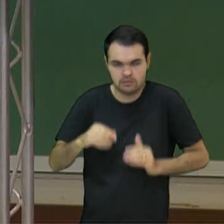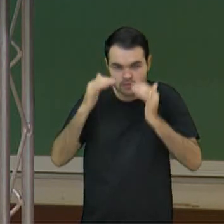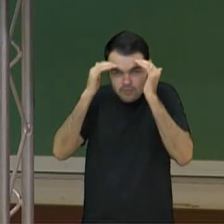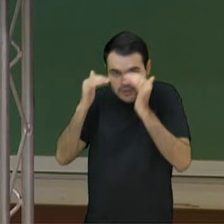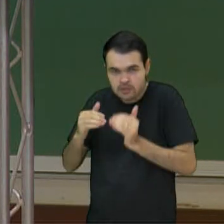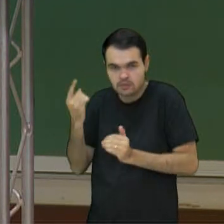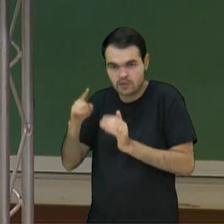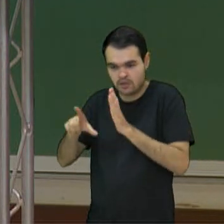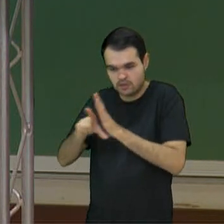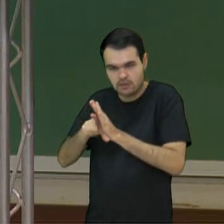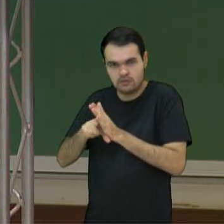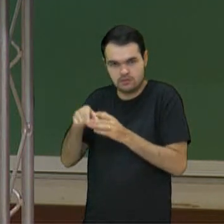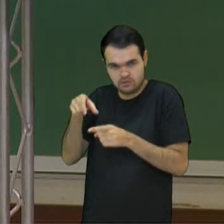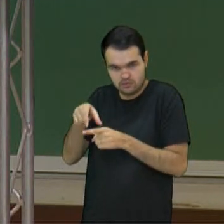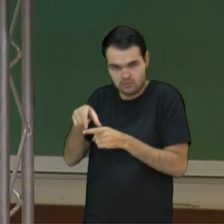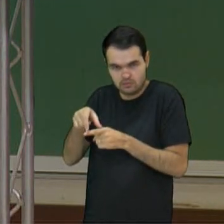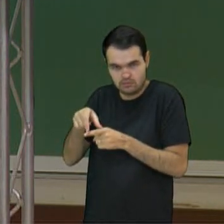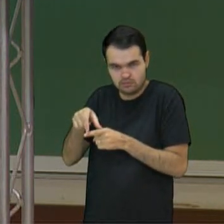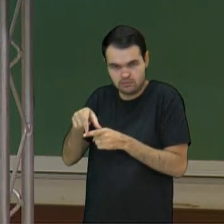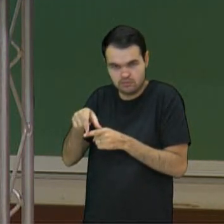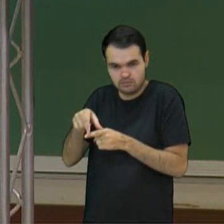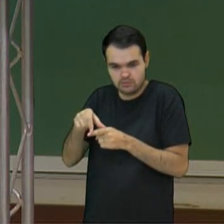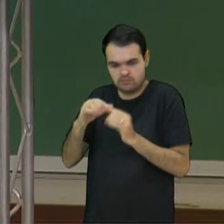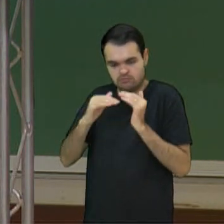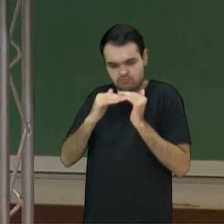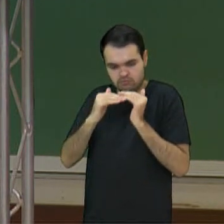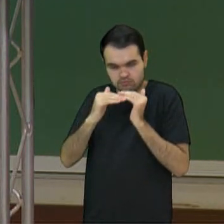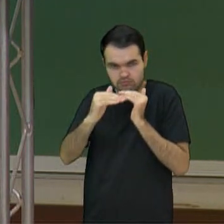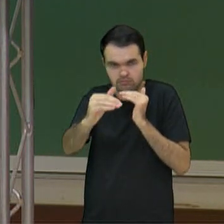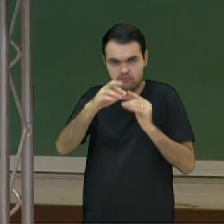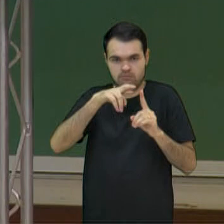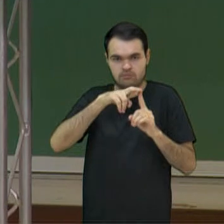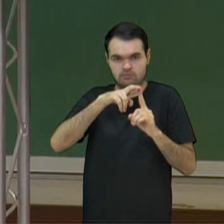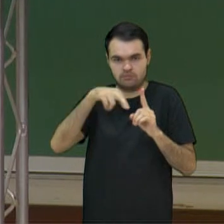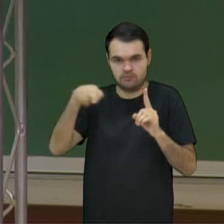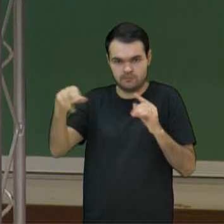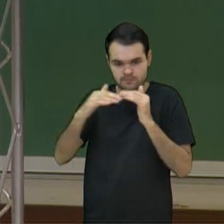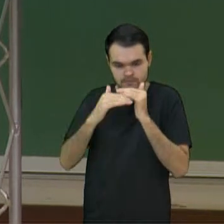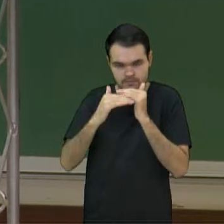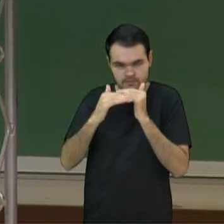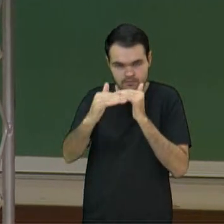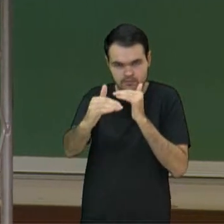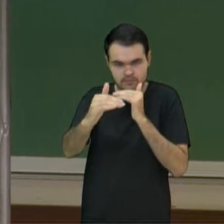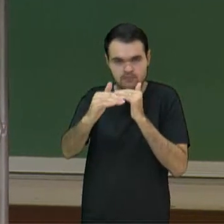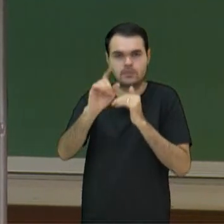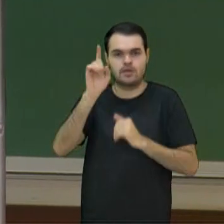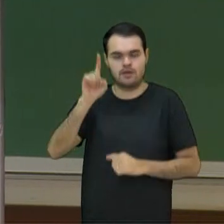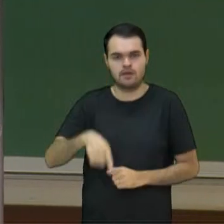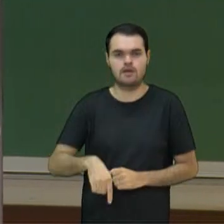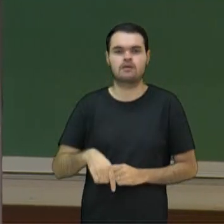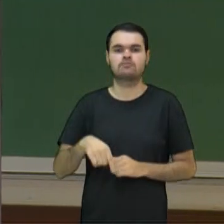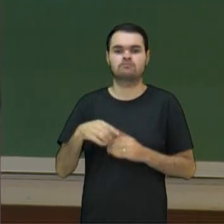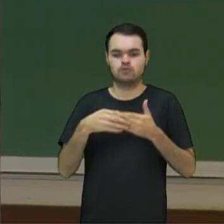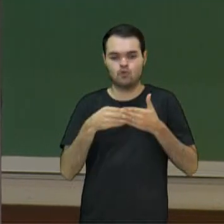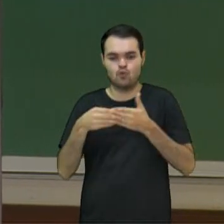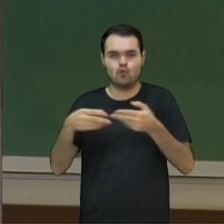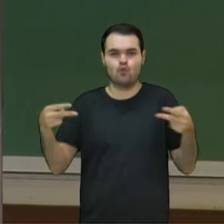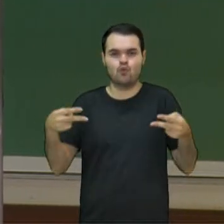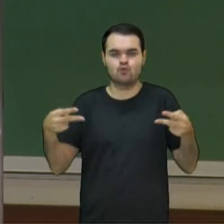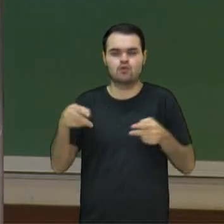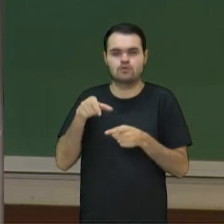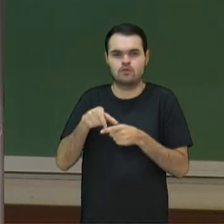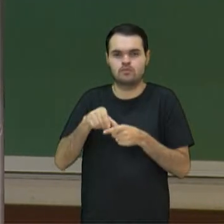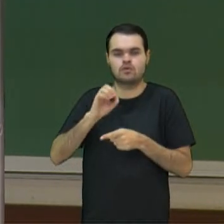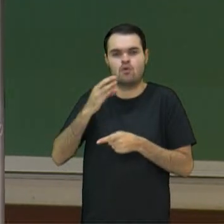Ohm, mantendo constante a resistência, são chamados de condutores ôhmicos ou